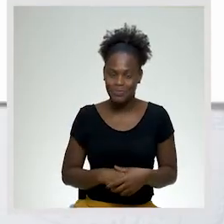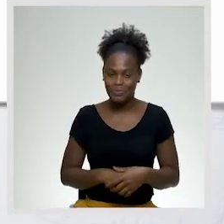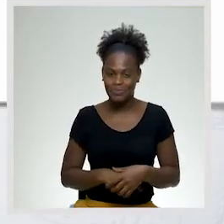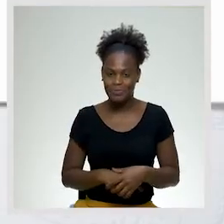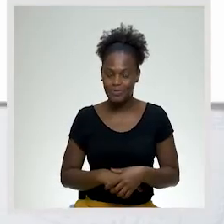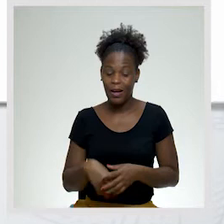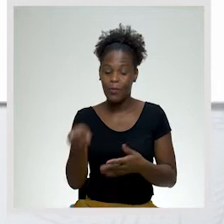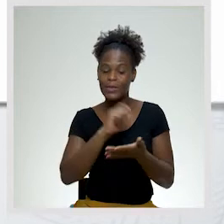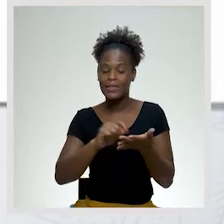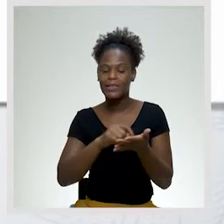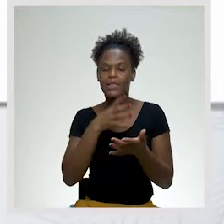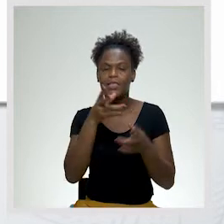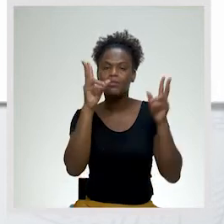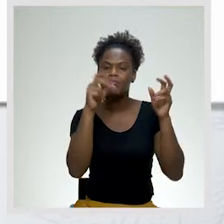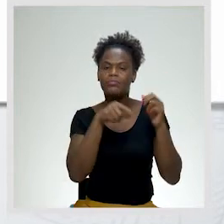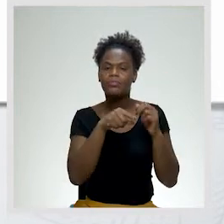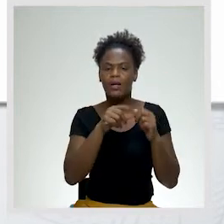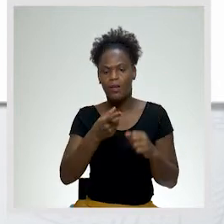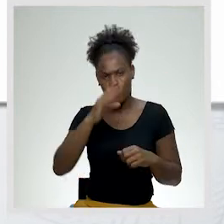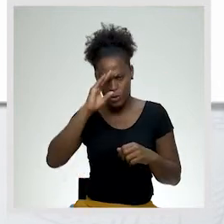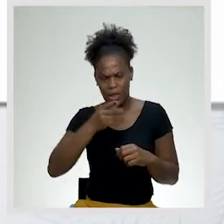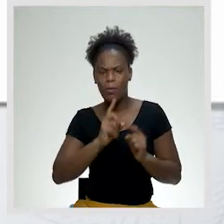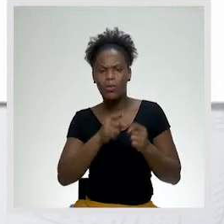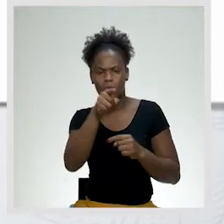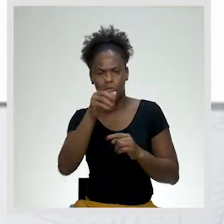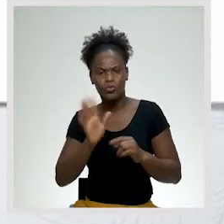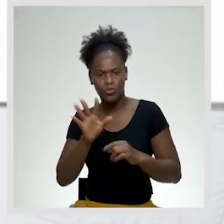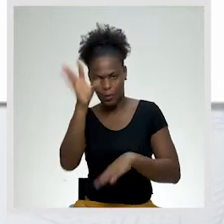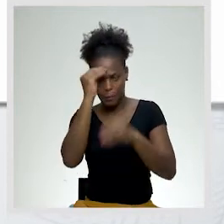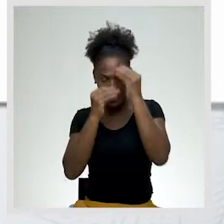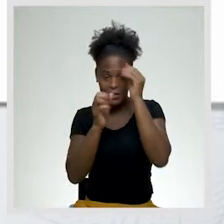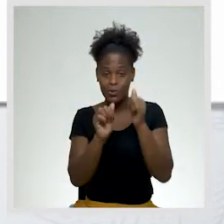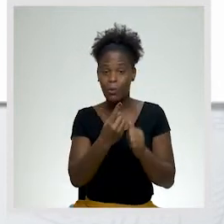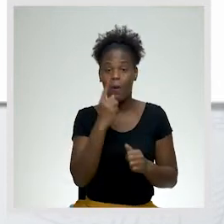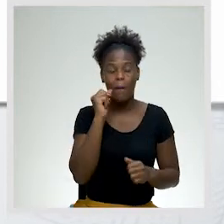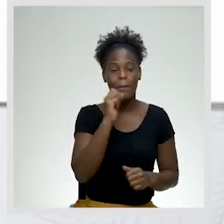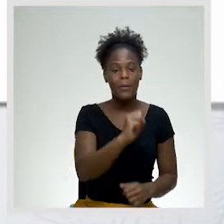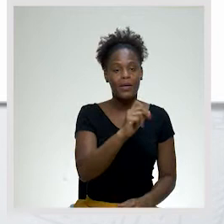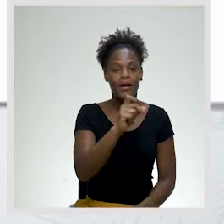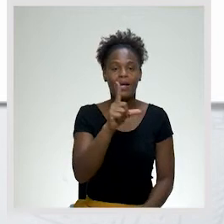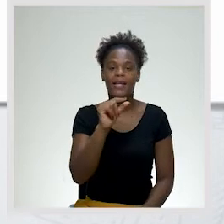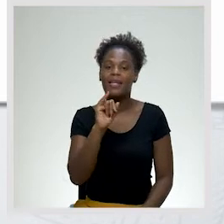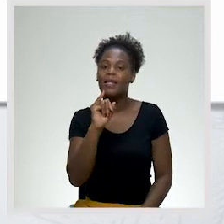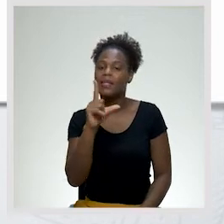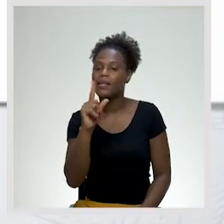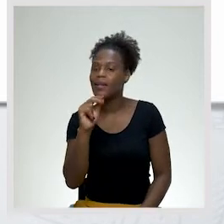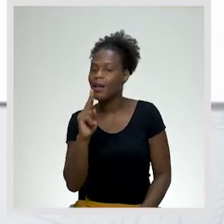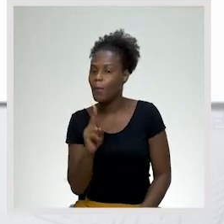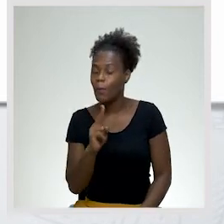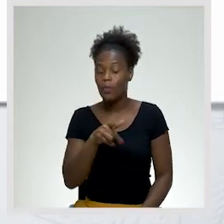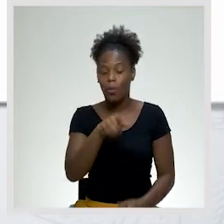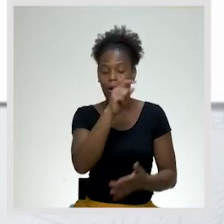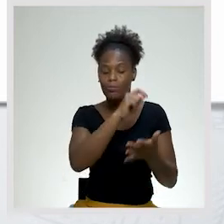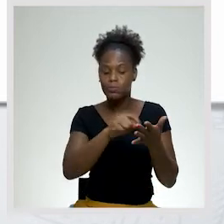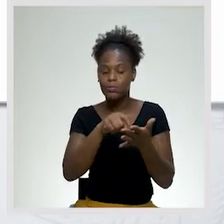O exercício diz: tendo em conta aquilo que aprendeste sobre Galileu, assinala apenas as